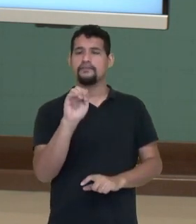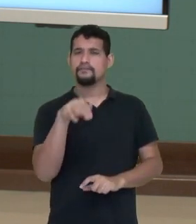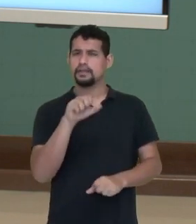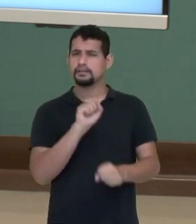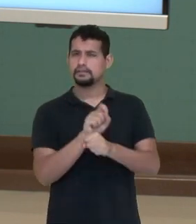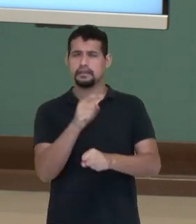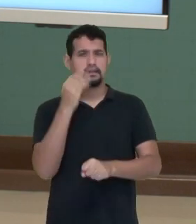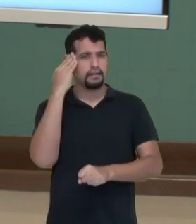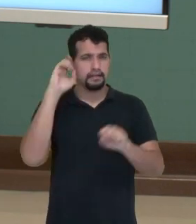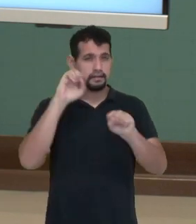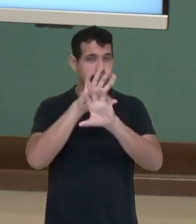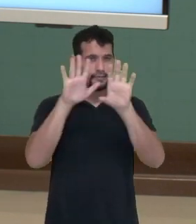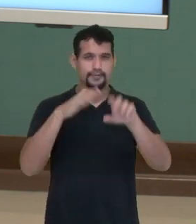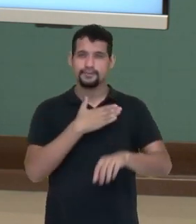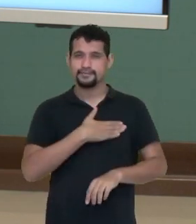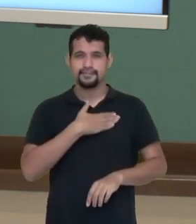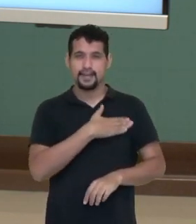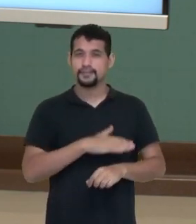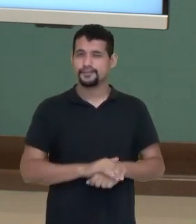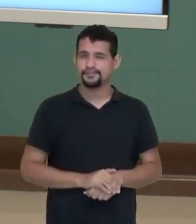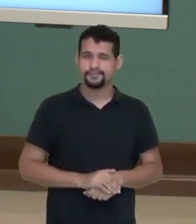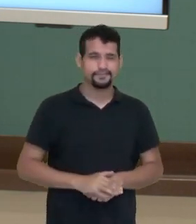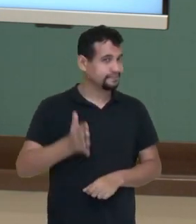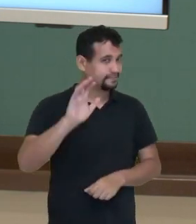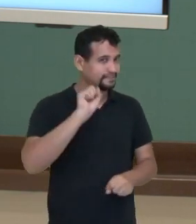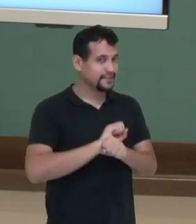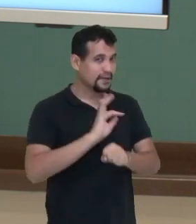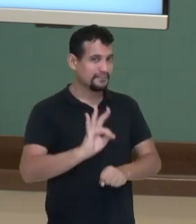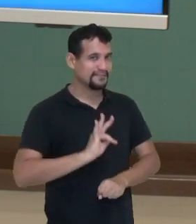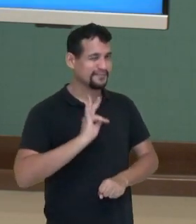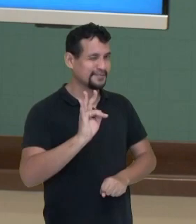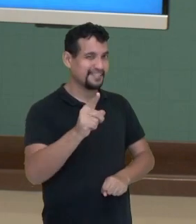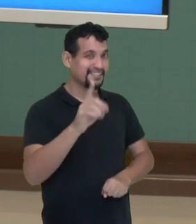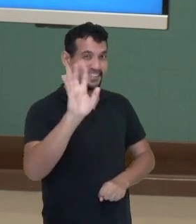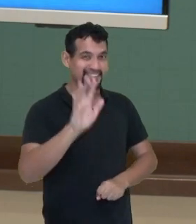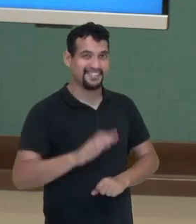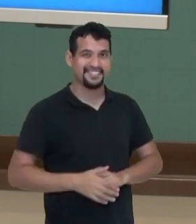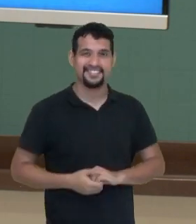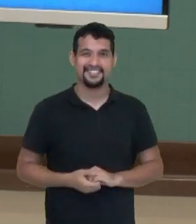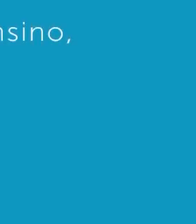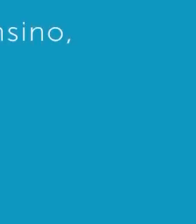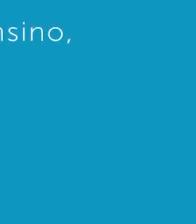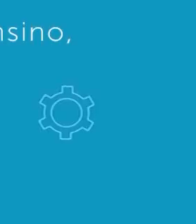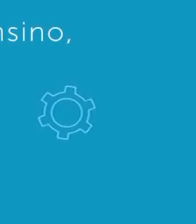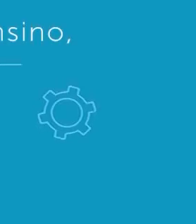Espero que vocês tenham entendido, tenham gostado e espero na próxima aula. Até mais!